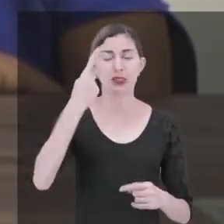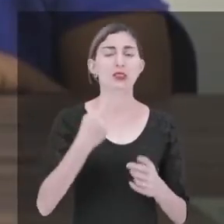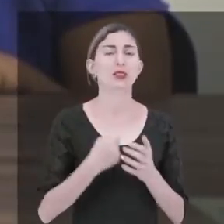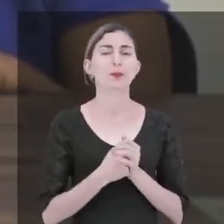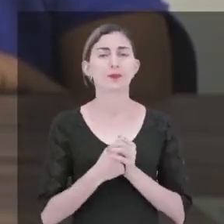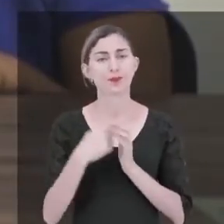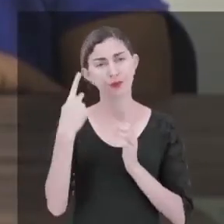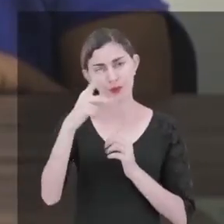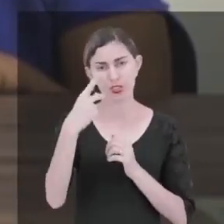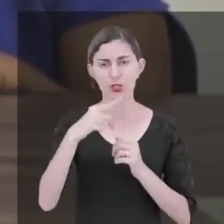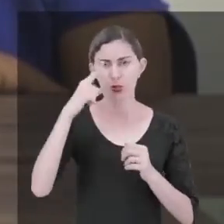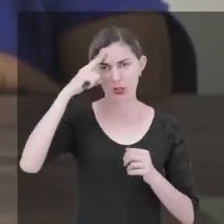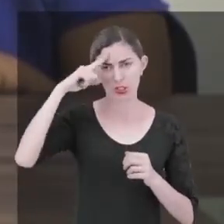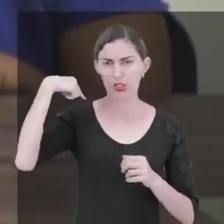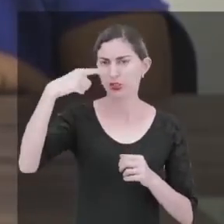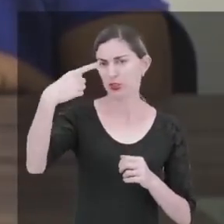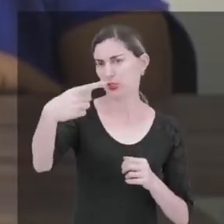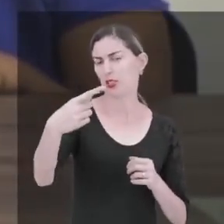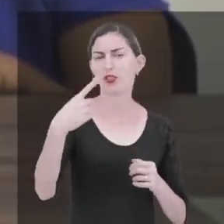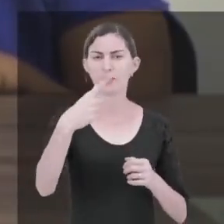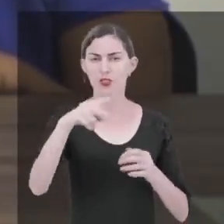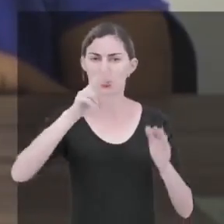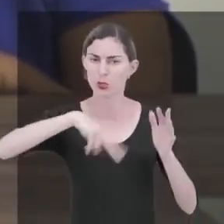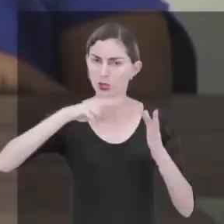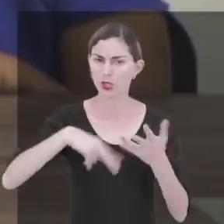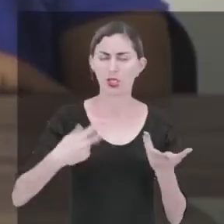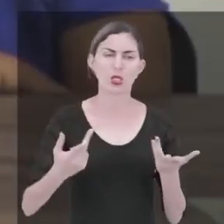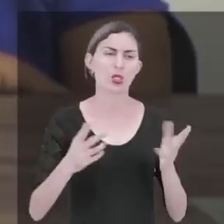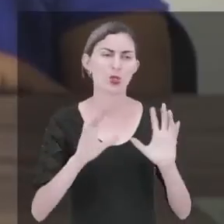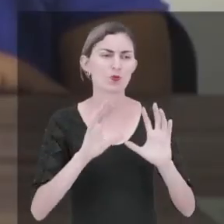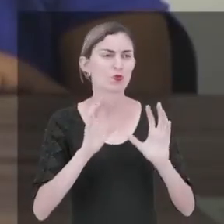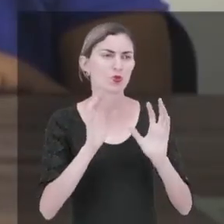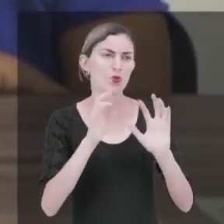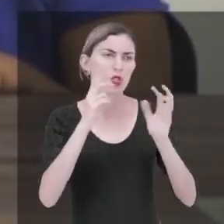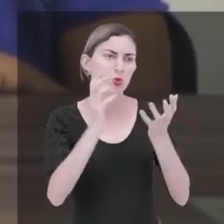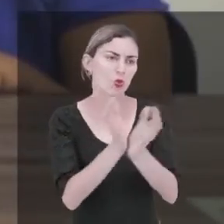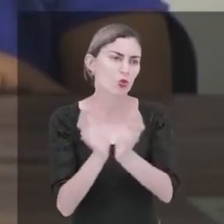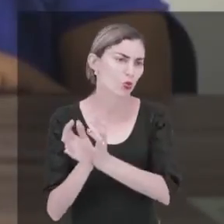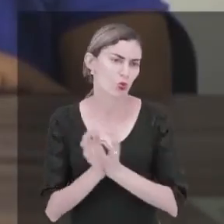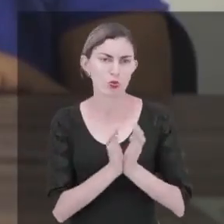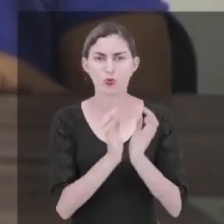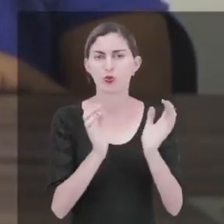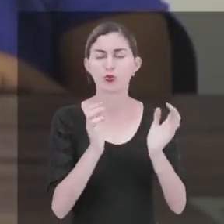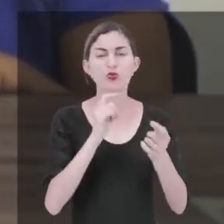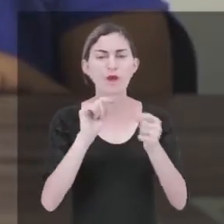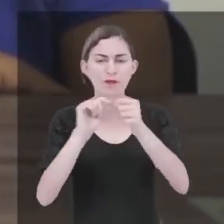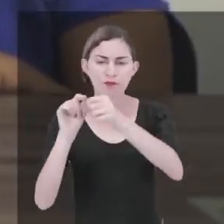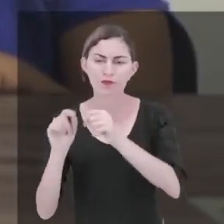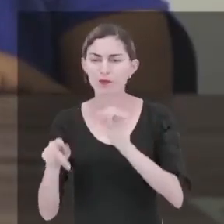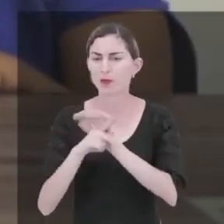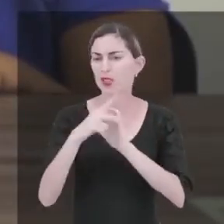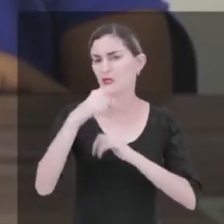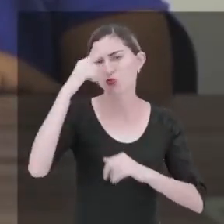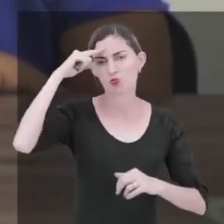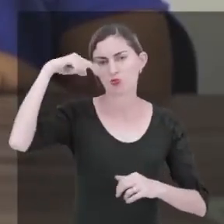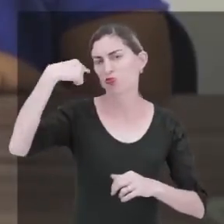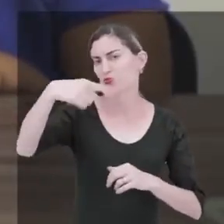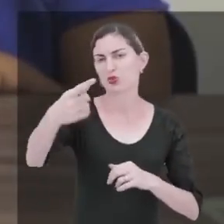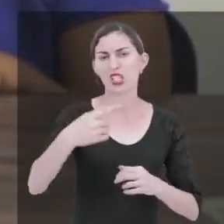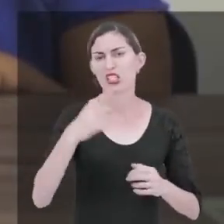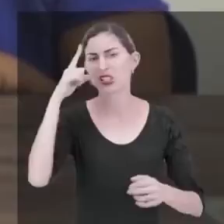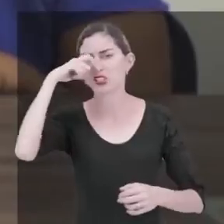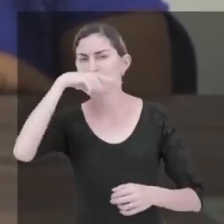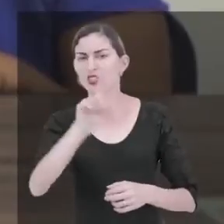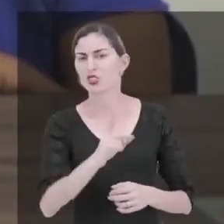mente que isso é o seu dia a dia, você lê as convenções coletivas e já fica fazendo parte do seu dia a dia. Não